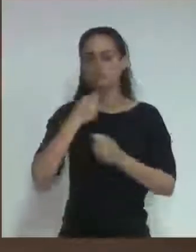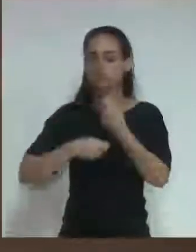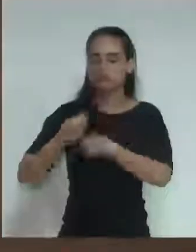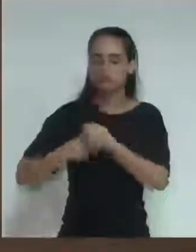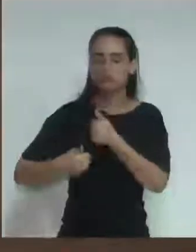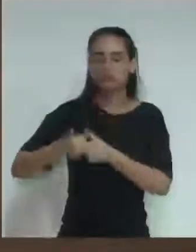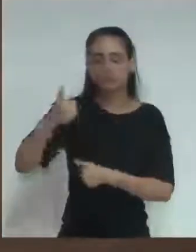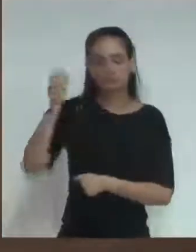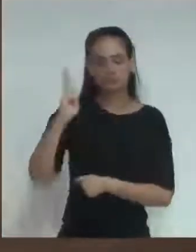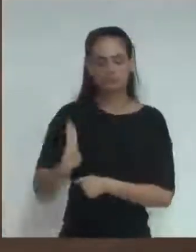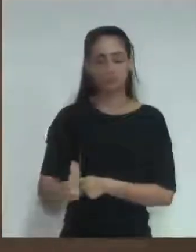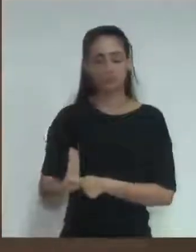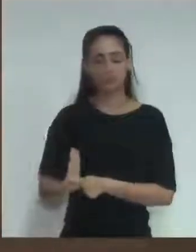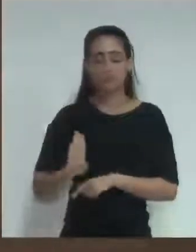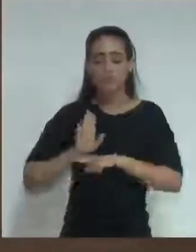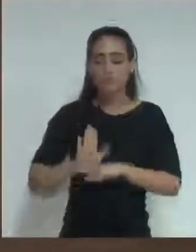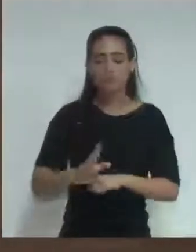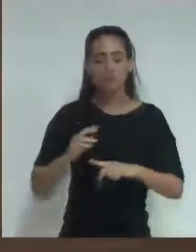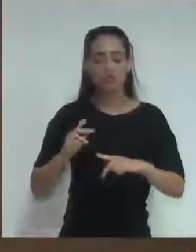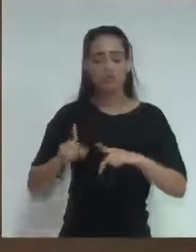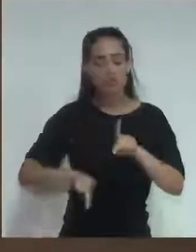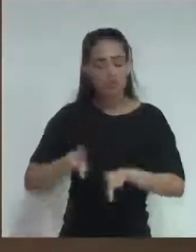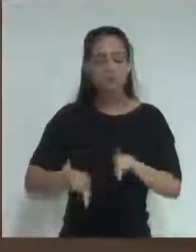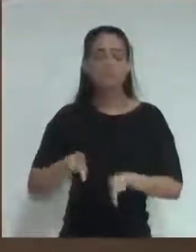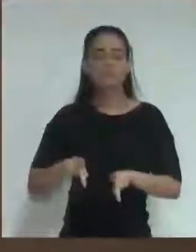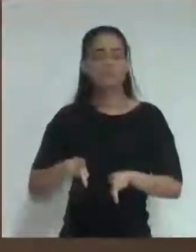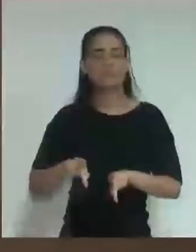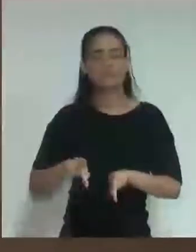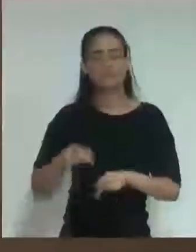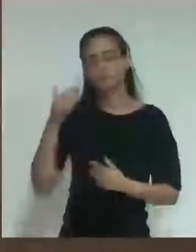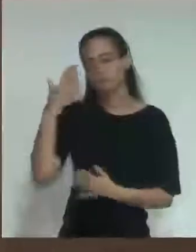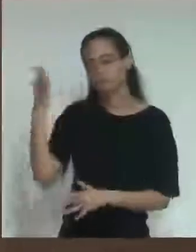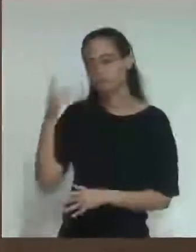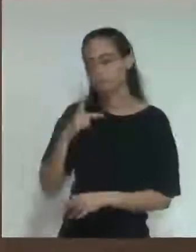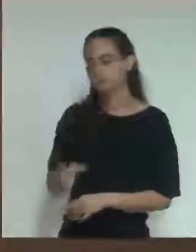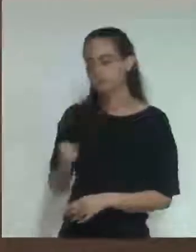para o nosso bem, para o nosso bem. Obrigado, senhor presidente. Uma boa noite.